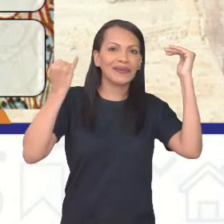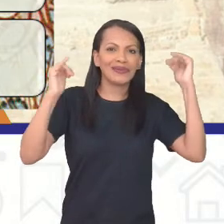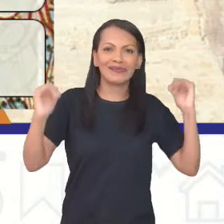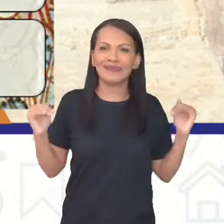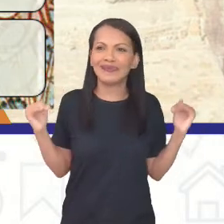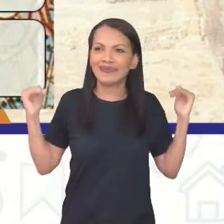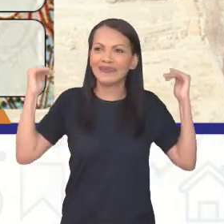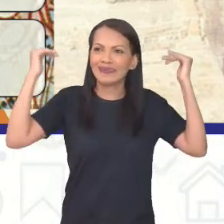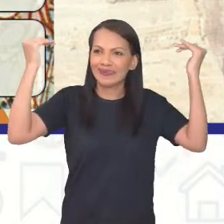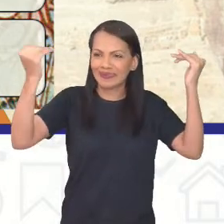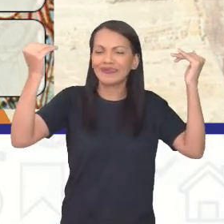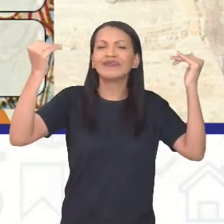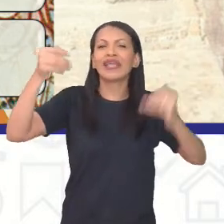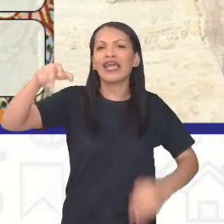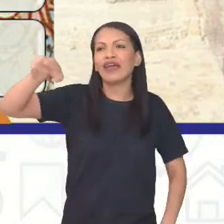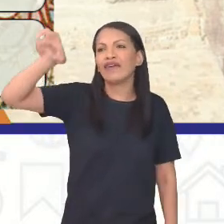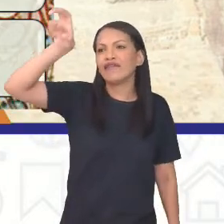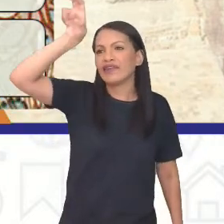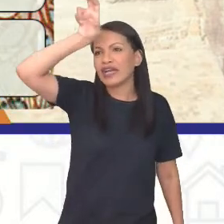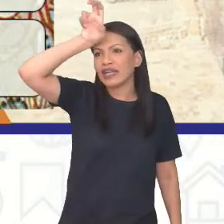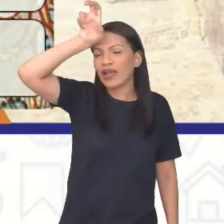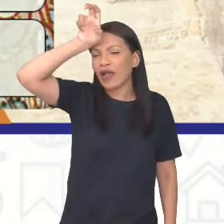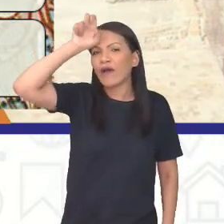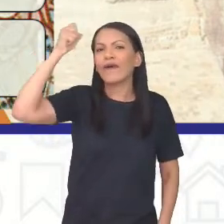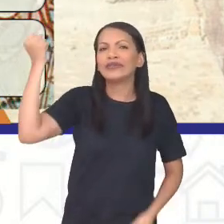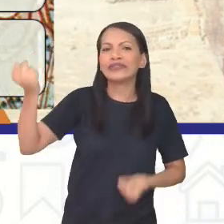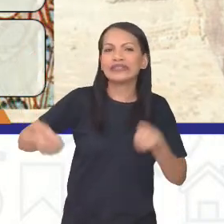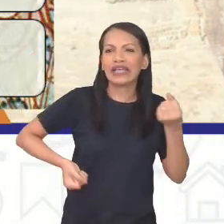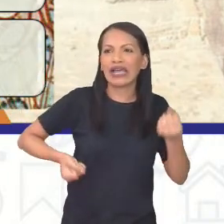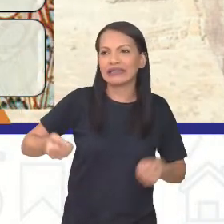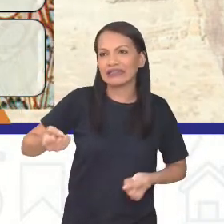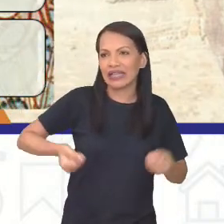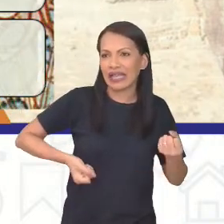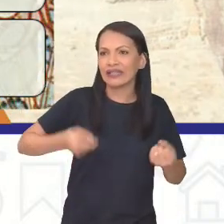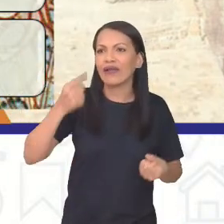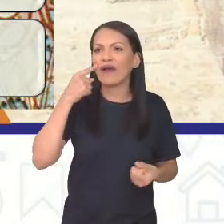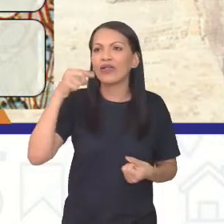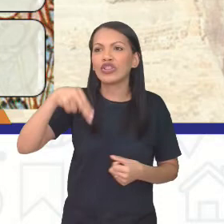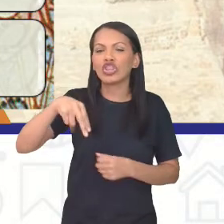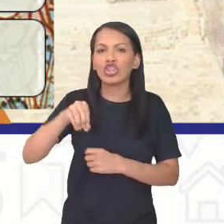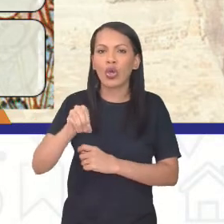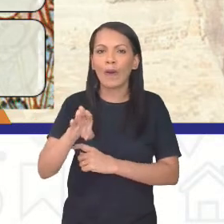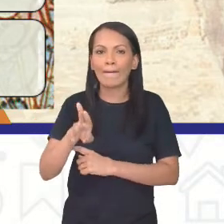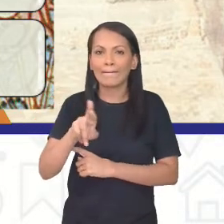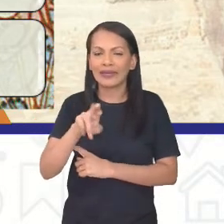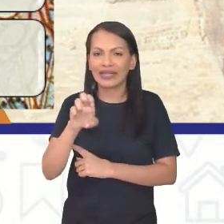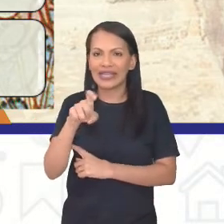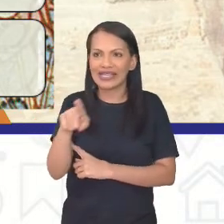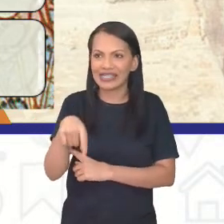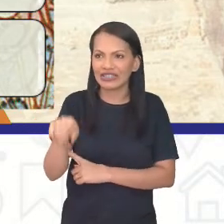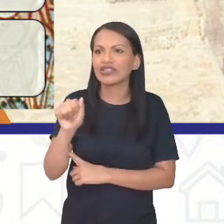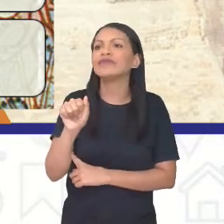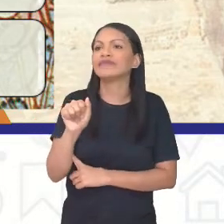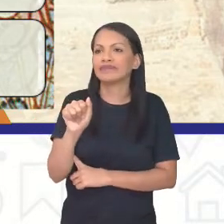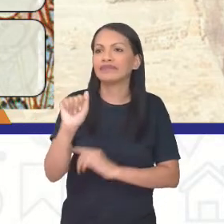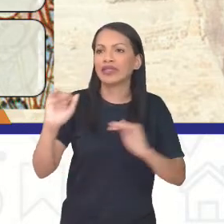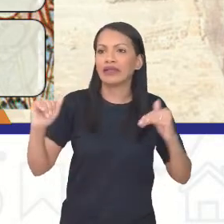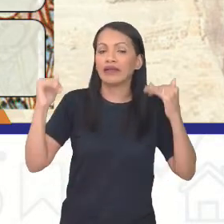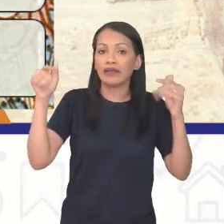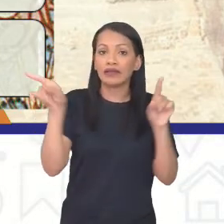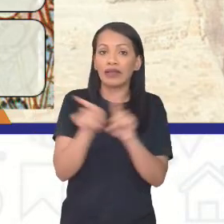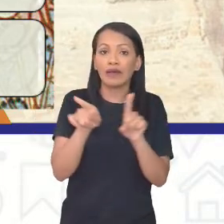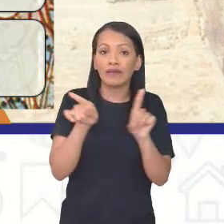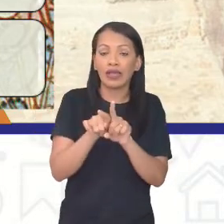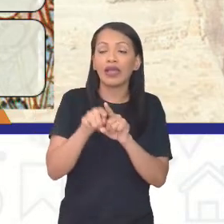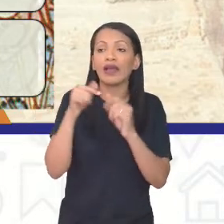faraó, sacerdotes, nobreza, altos funcionários, artesão, comerciantes e militares, os felais, né, que eram os camponeses, e